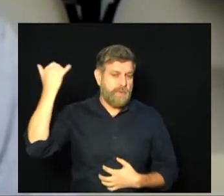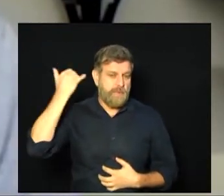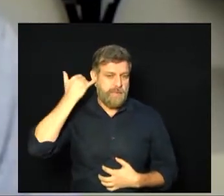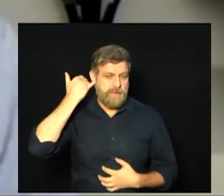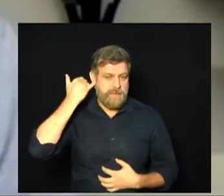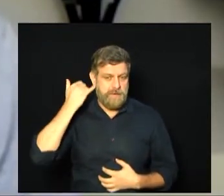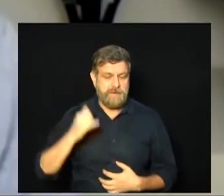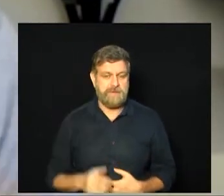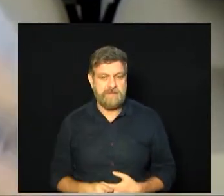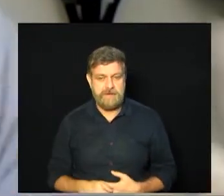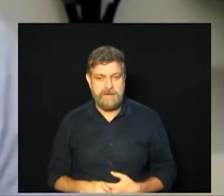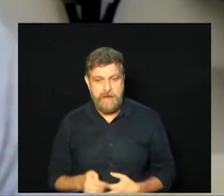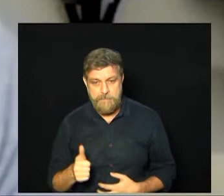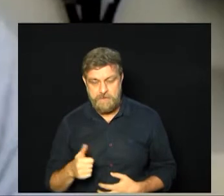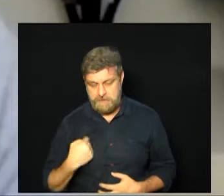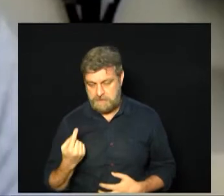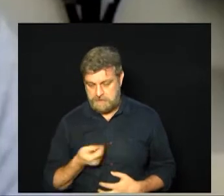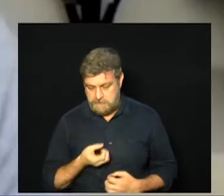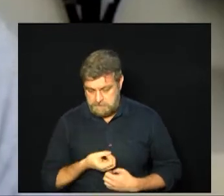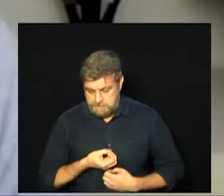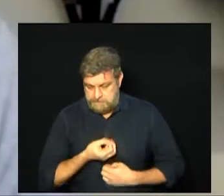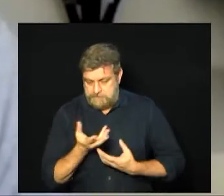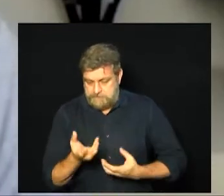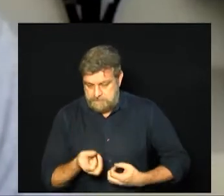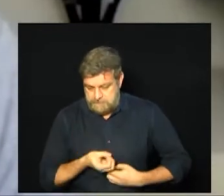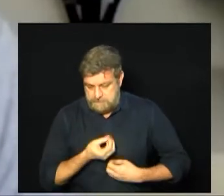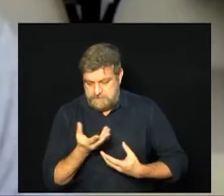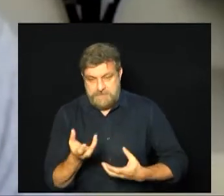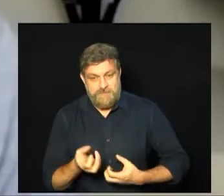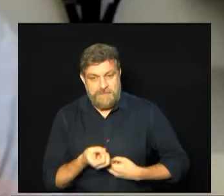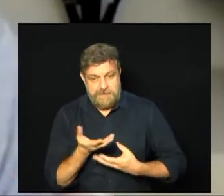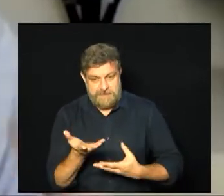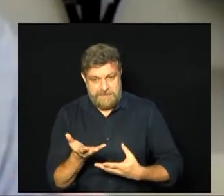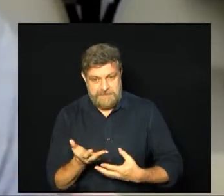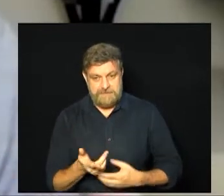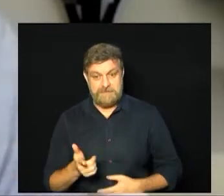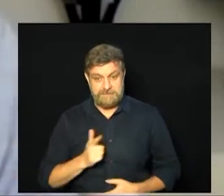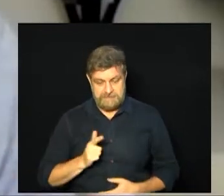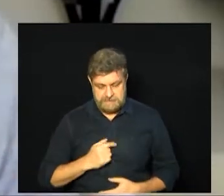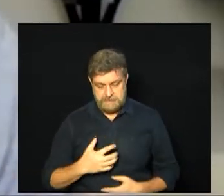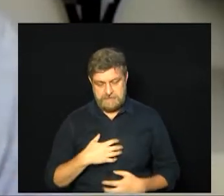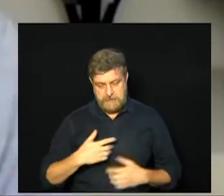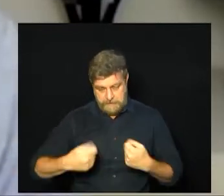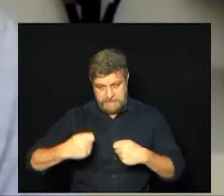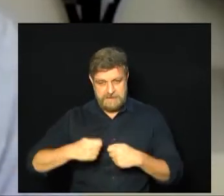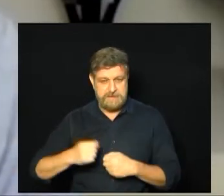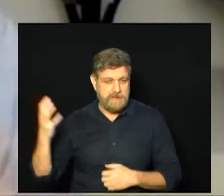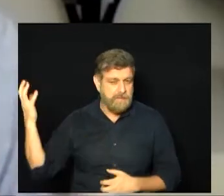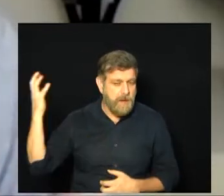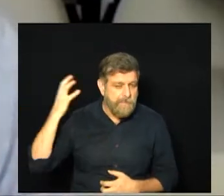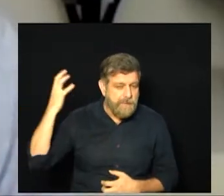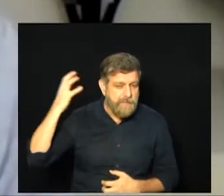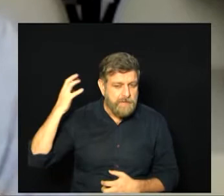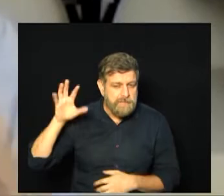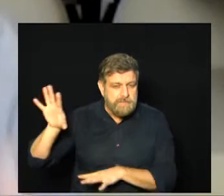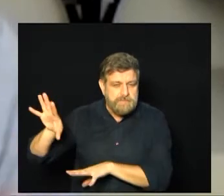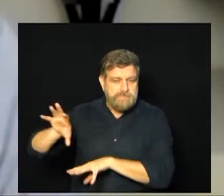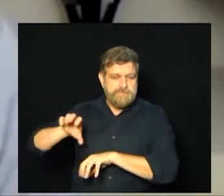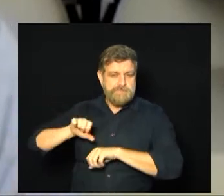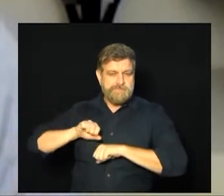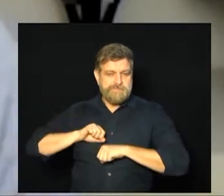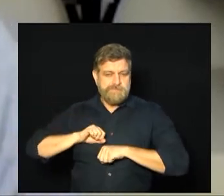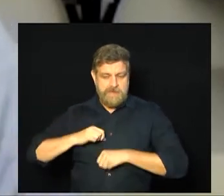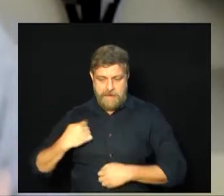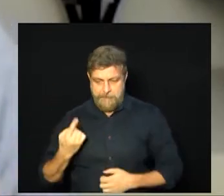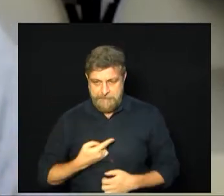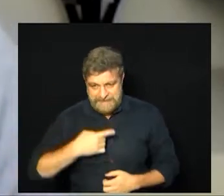do que... Eu acho que a expiração, ela se faz mais presente. A gente precisa de inspiração, sim, mas a expiração, o suor,